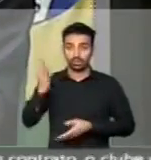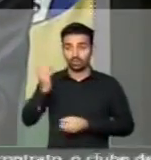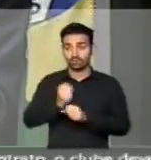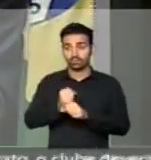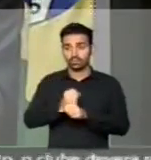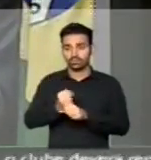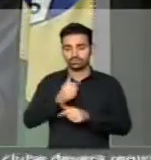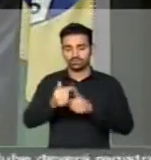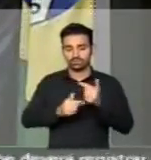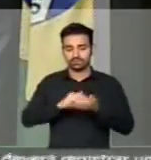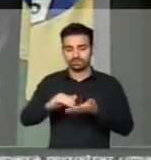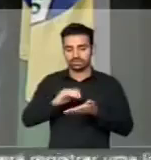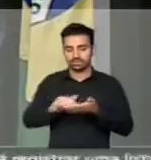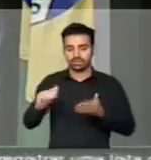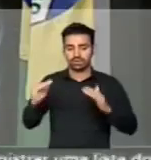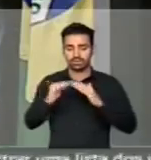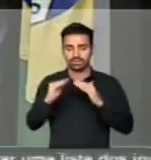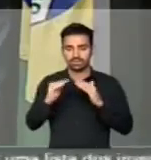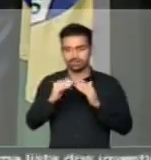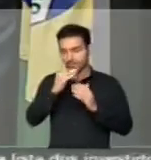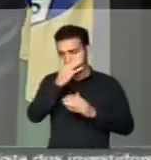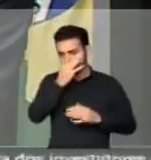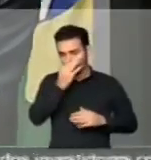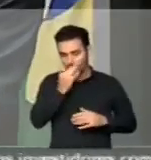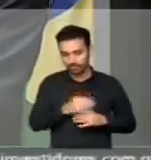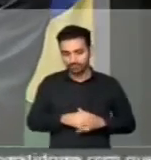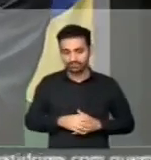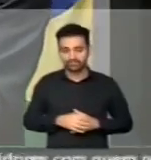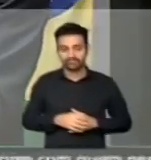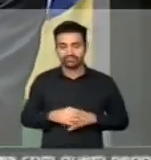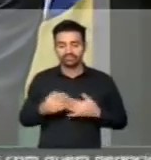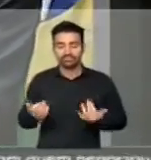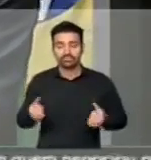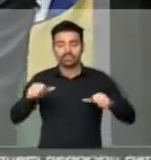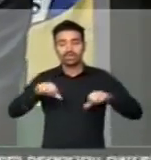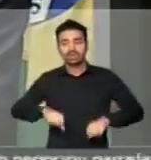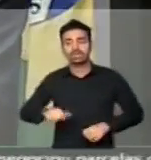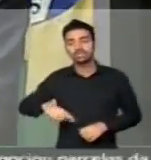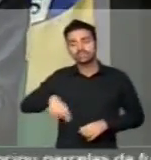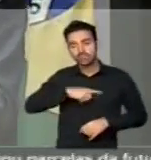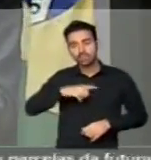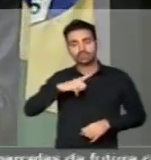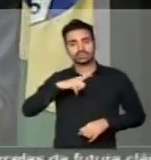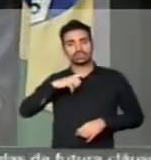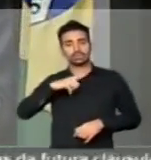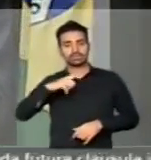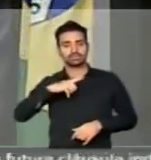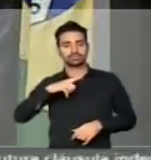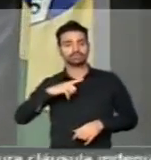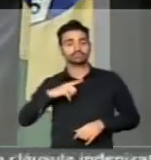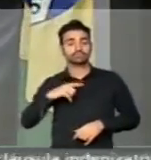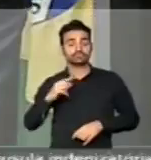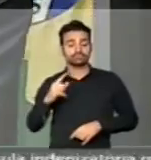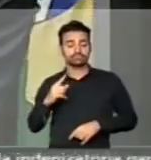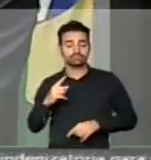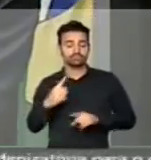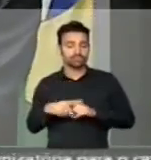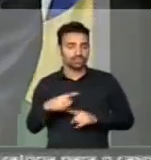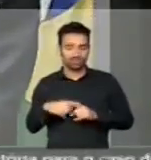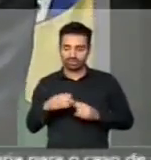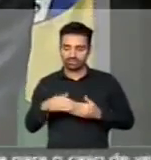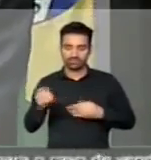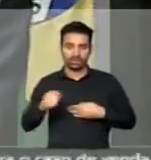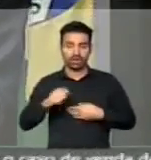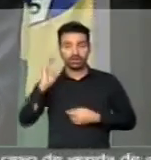sido secretário de Habitação. A crise em que nos encontramos é de tal ordem que não se resolverá